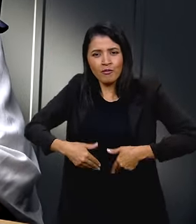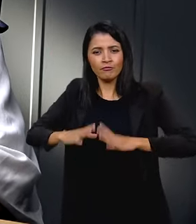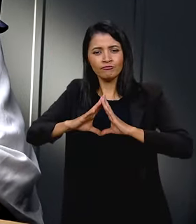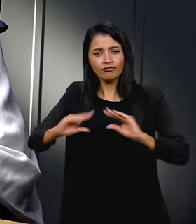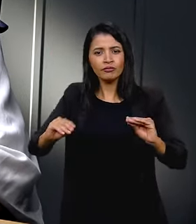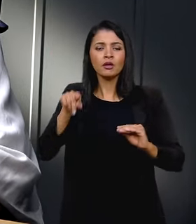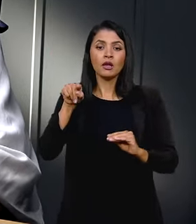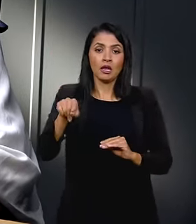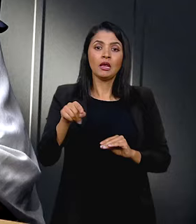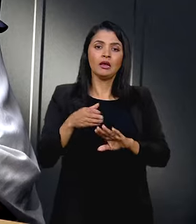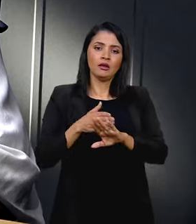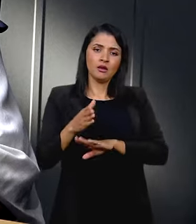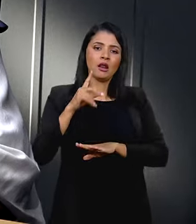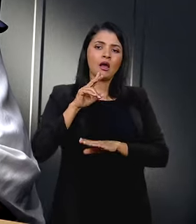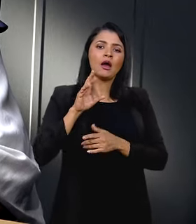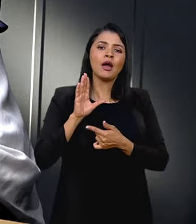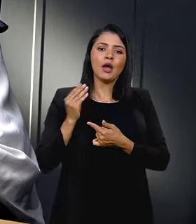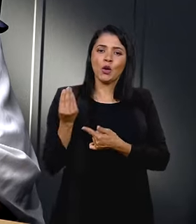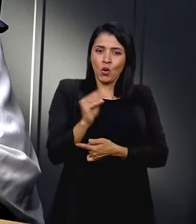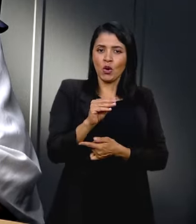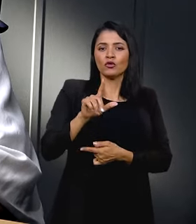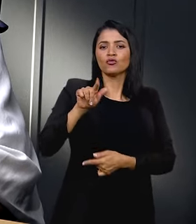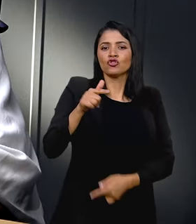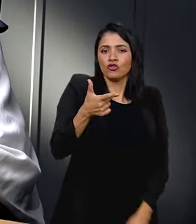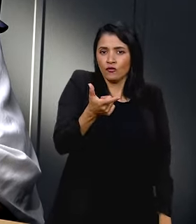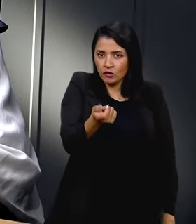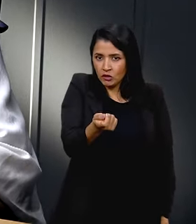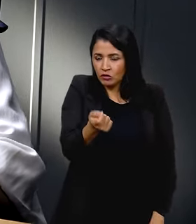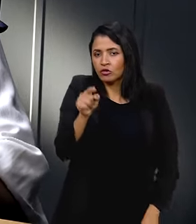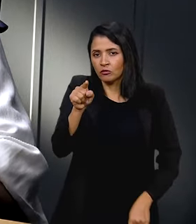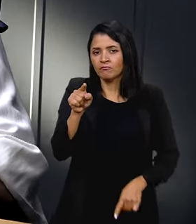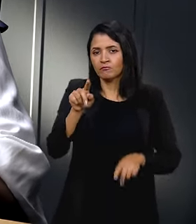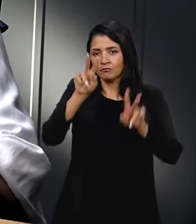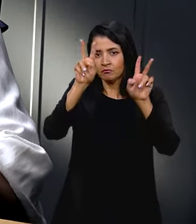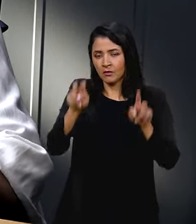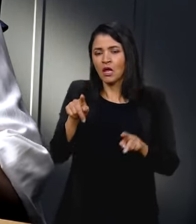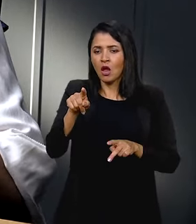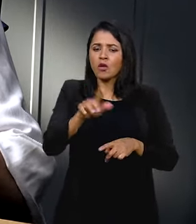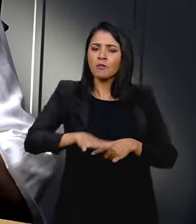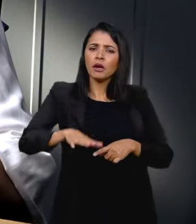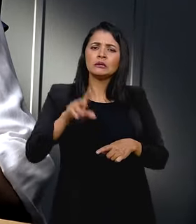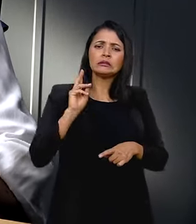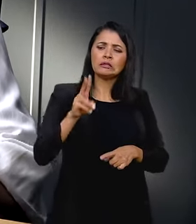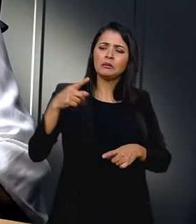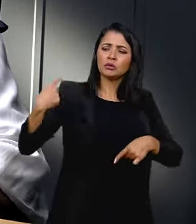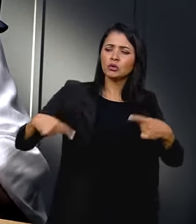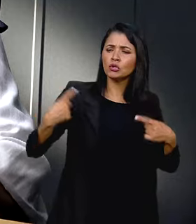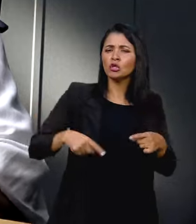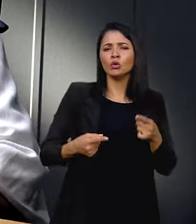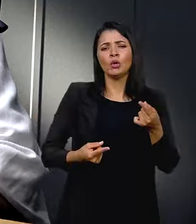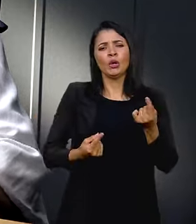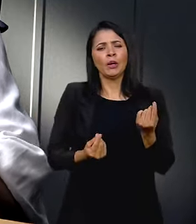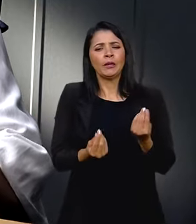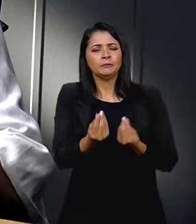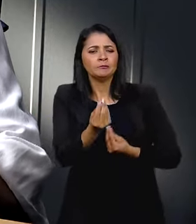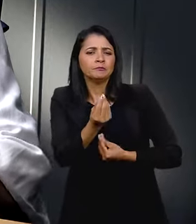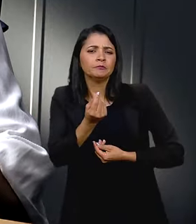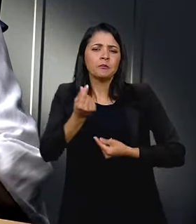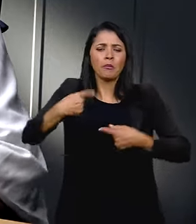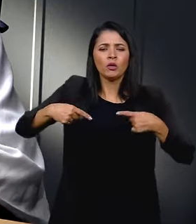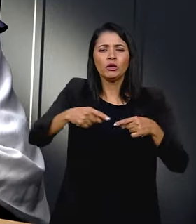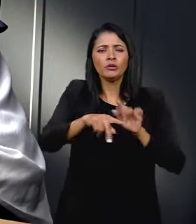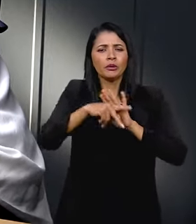eh ele pauta o G20 que era uma um espaço que sempre discutiu política econômica né a